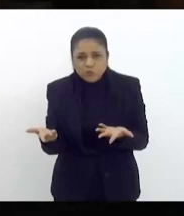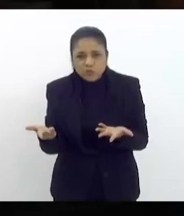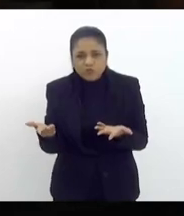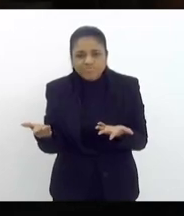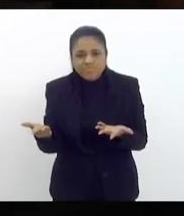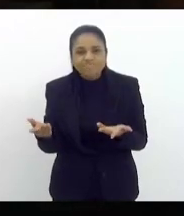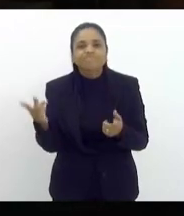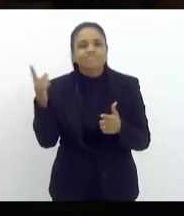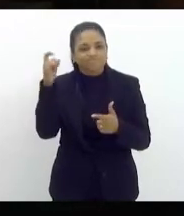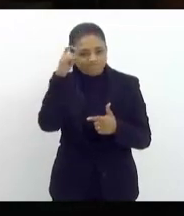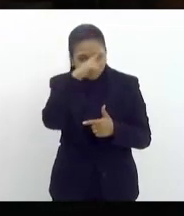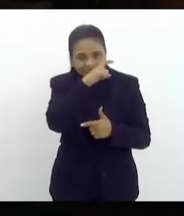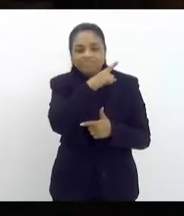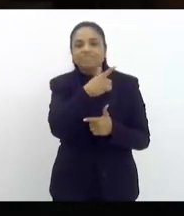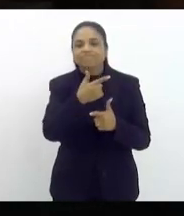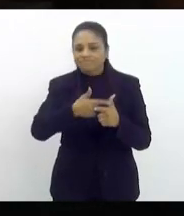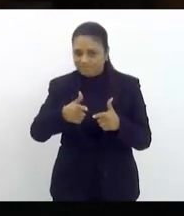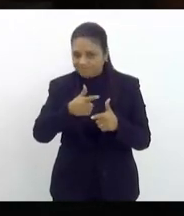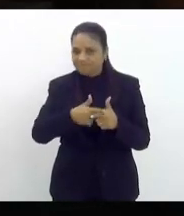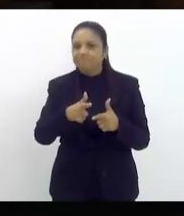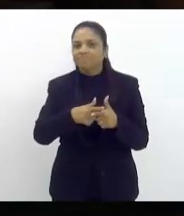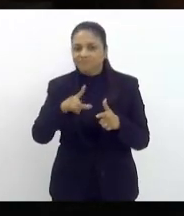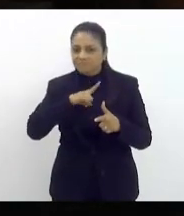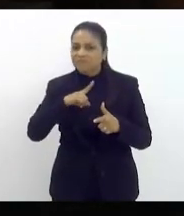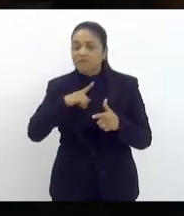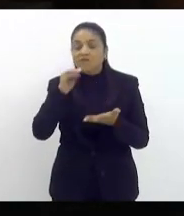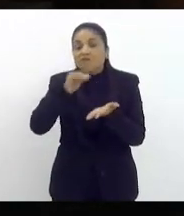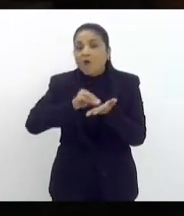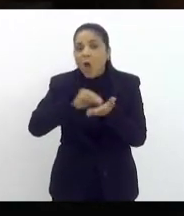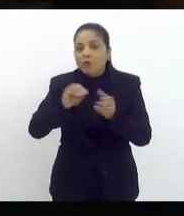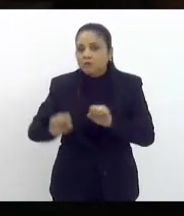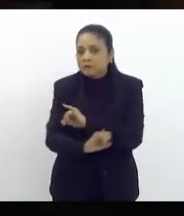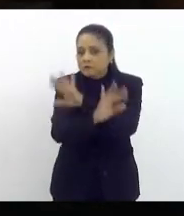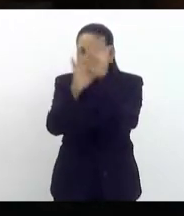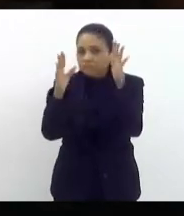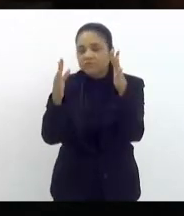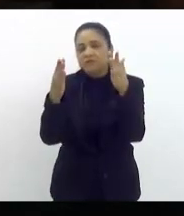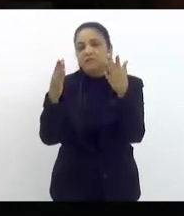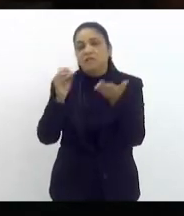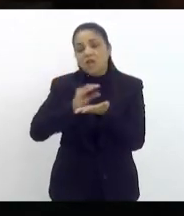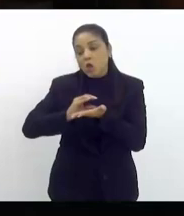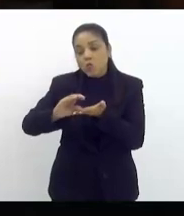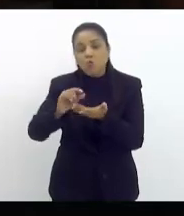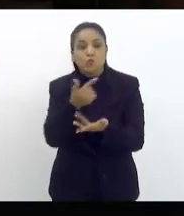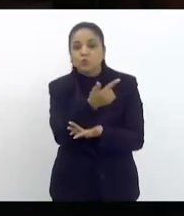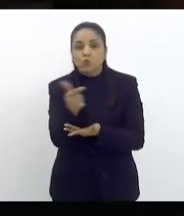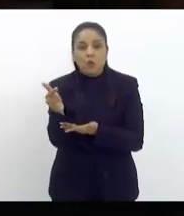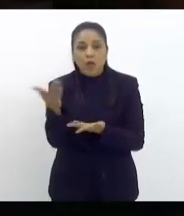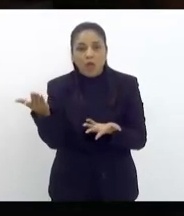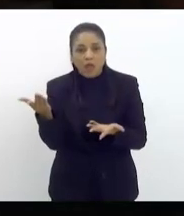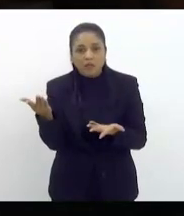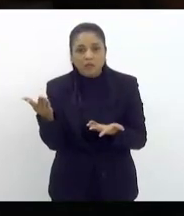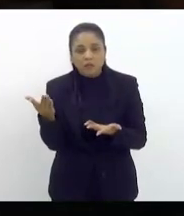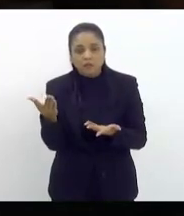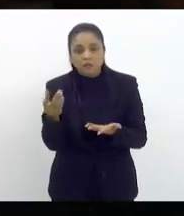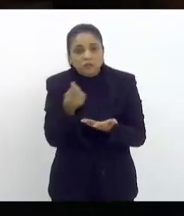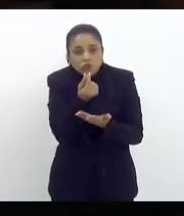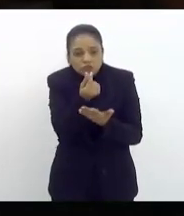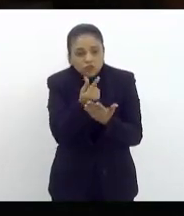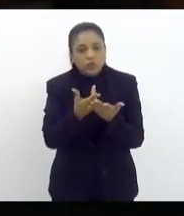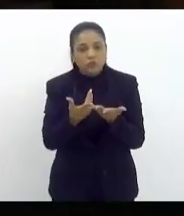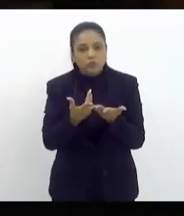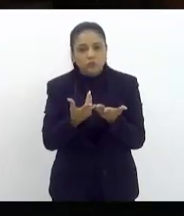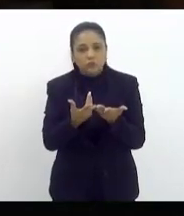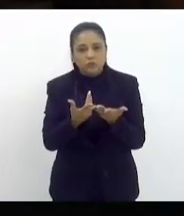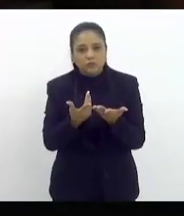tem diante da falta de transparência de recursos. Então, é importante dizer hoje que o orçamento não